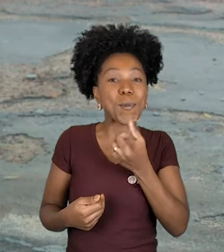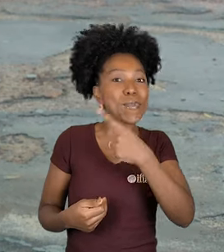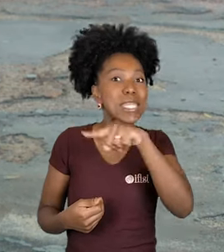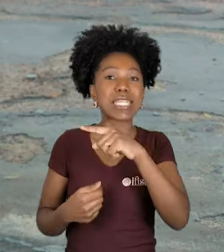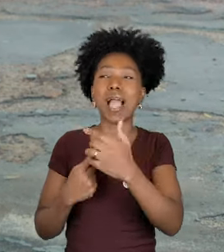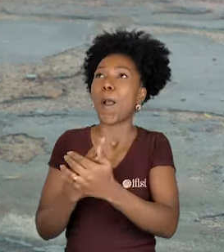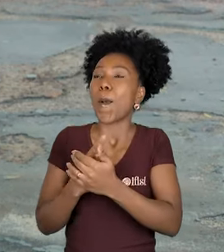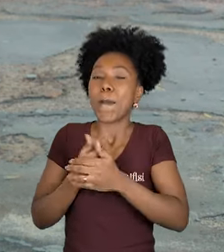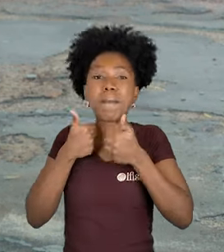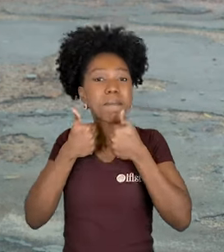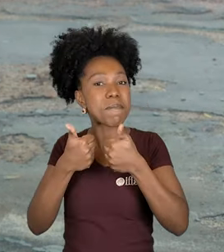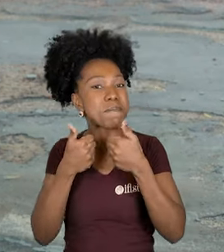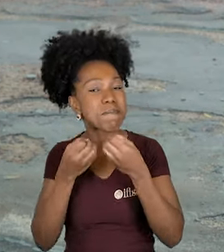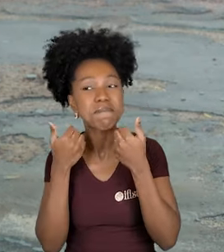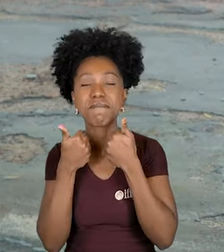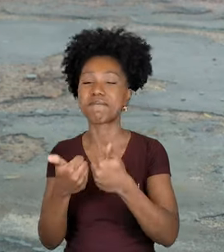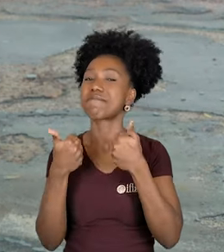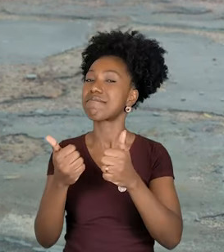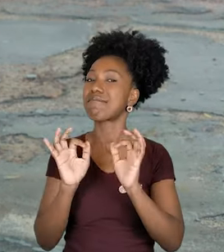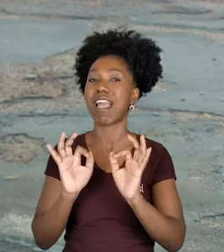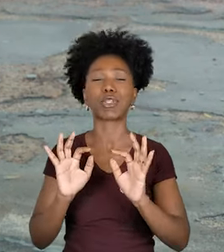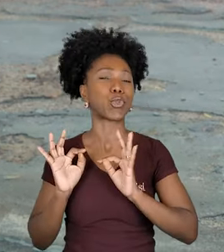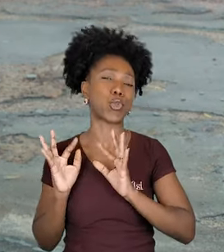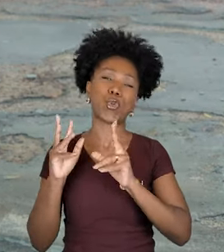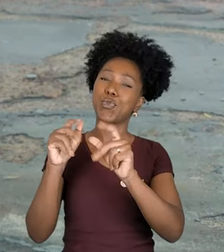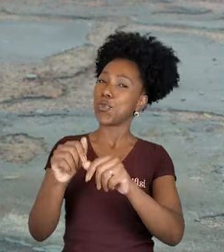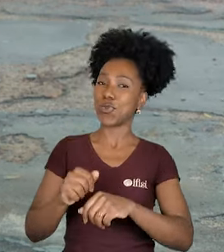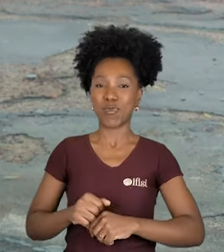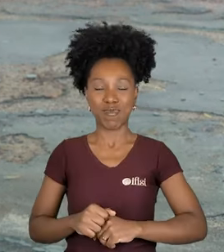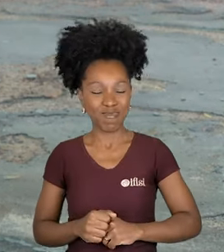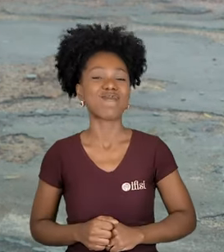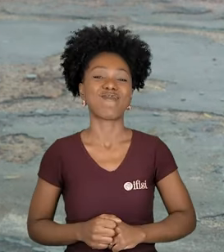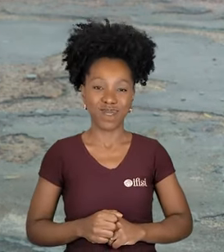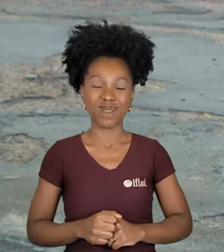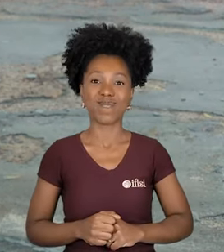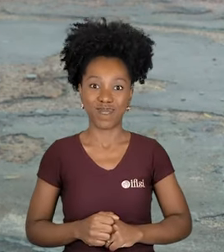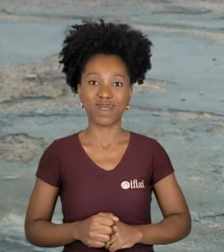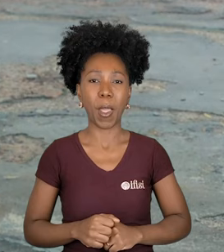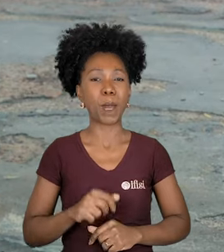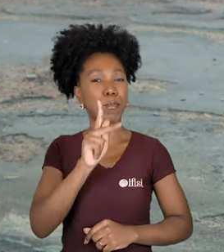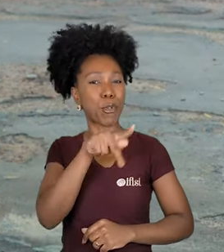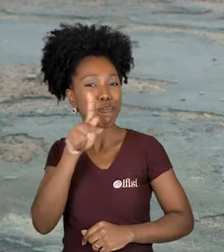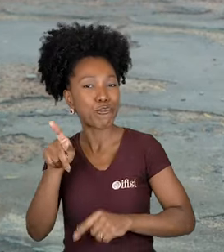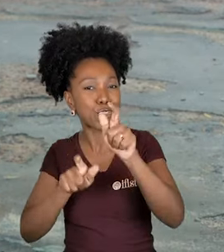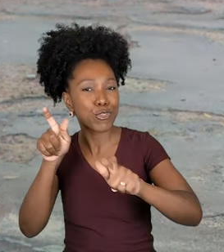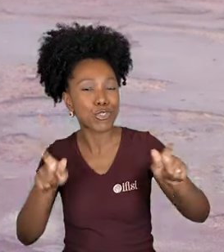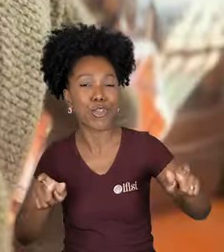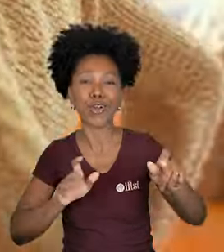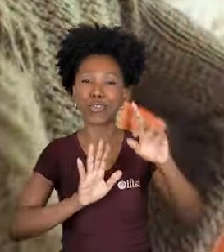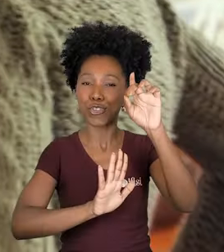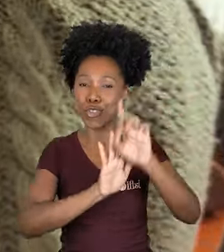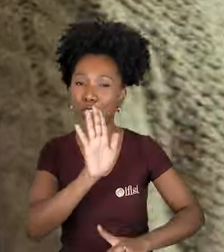eles acolheram a gente assim, olha, acolheram a gente muito bem, todo mundo, os